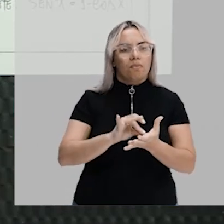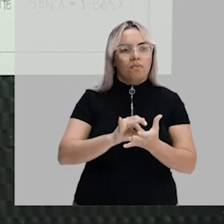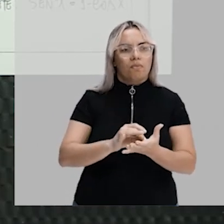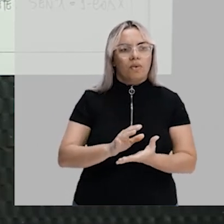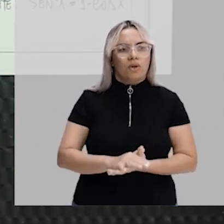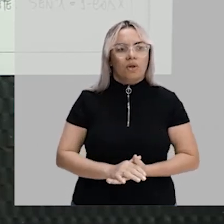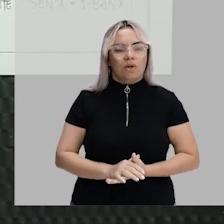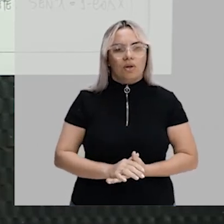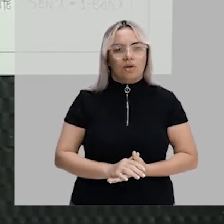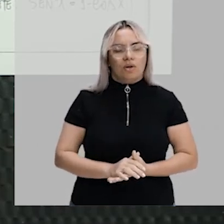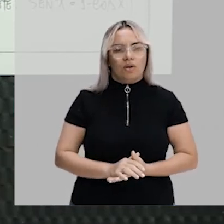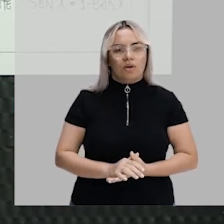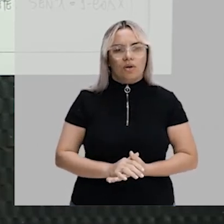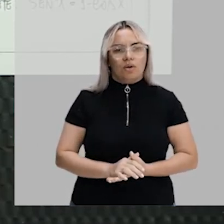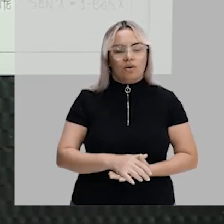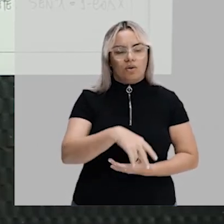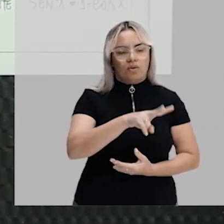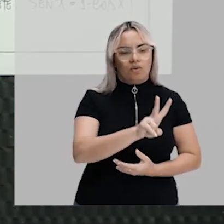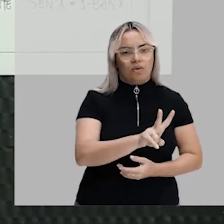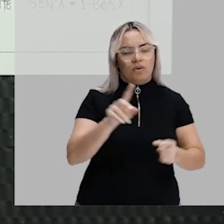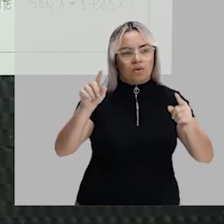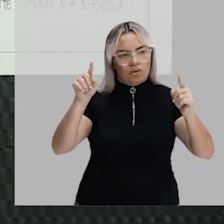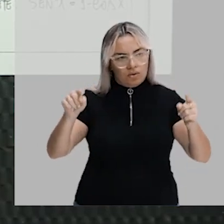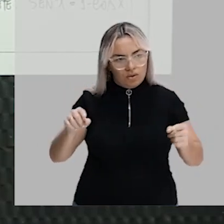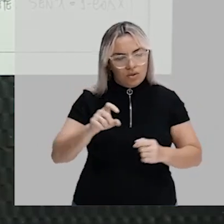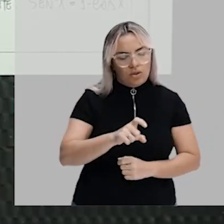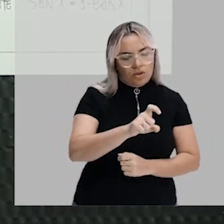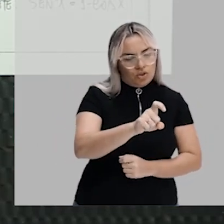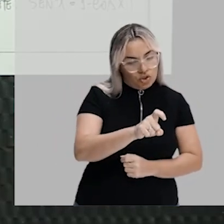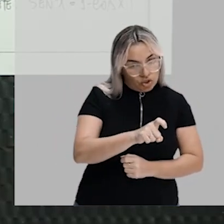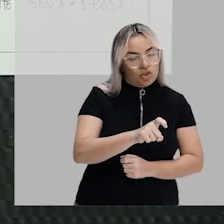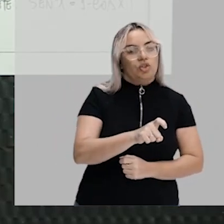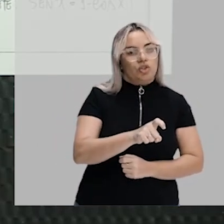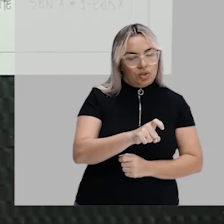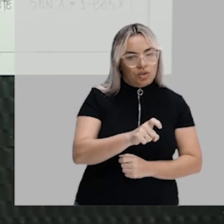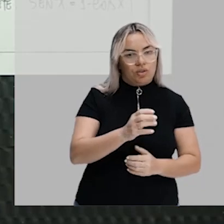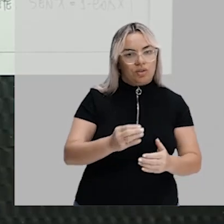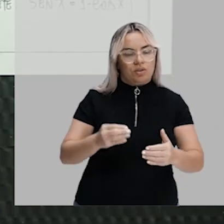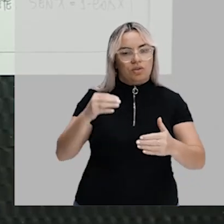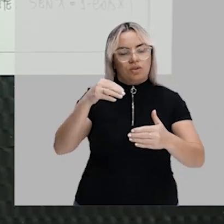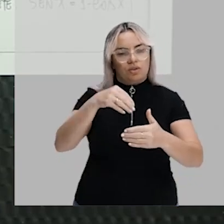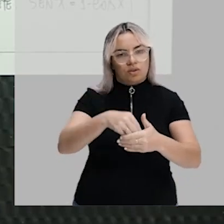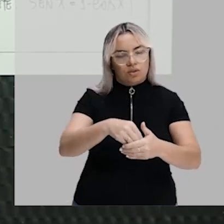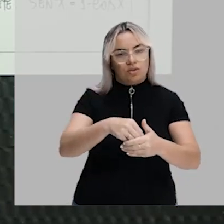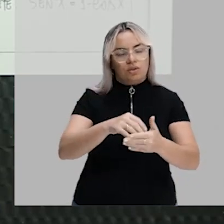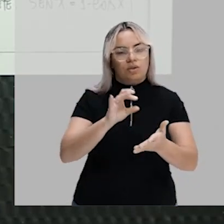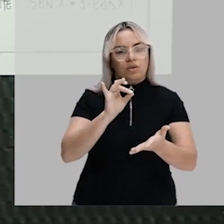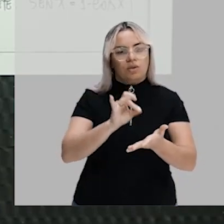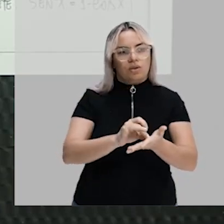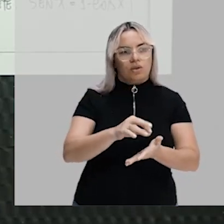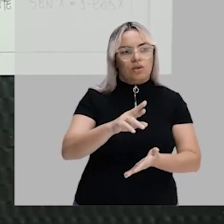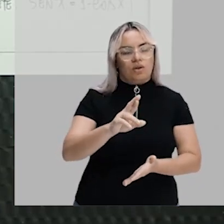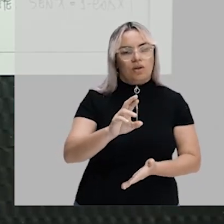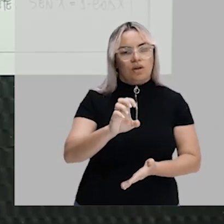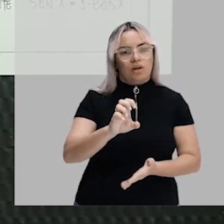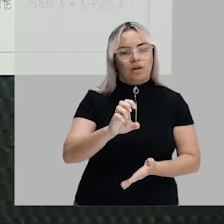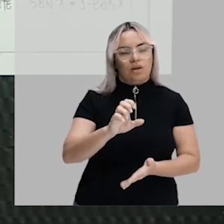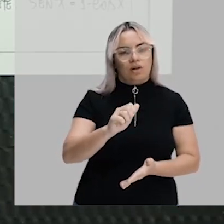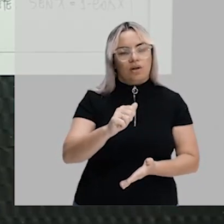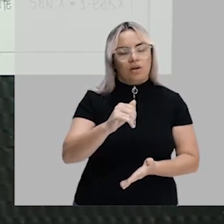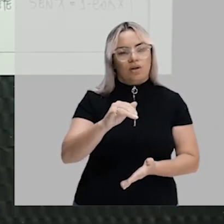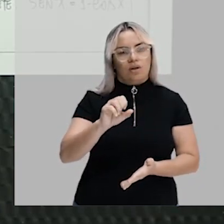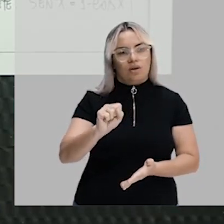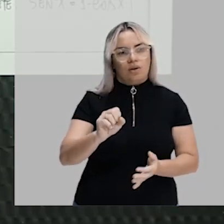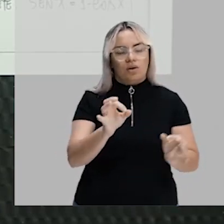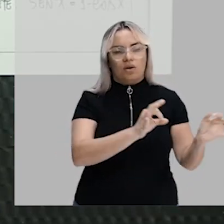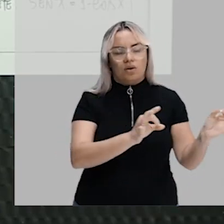pertencente aos reais mas sempre que você for resolver uma equação você organiza a solução às raízes dentro